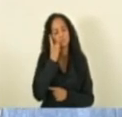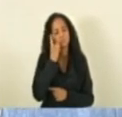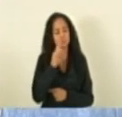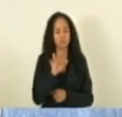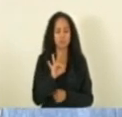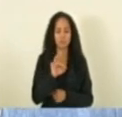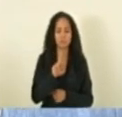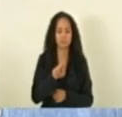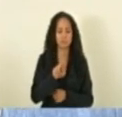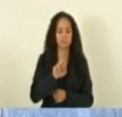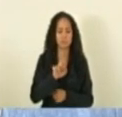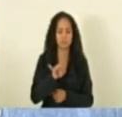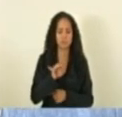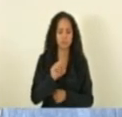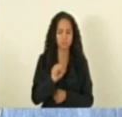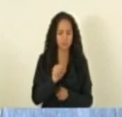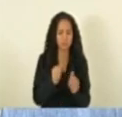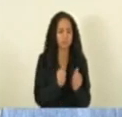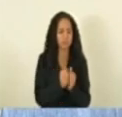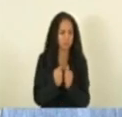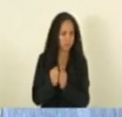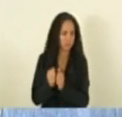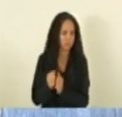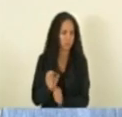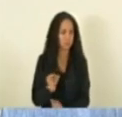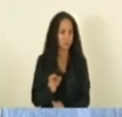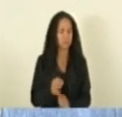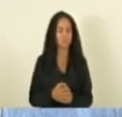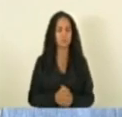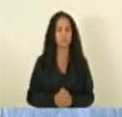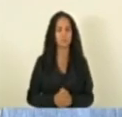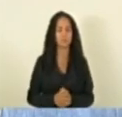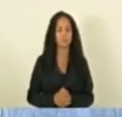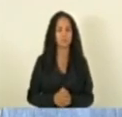Deputado Freitas está orientando fazer em conjunto.